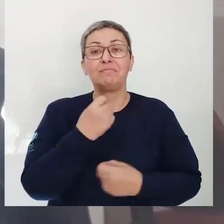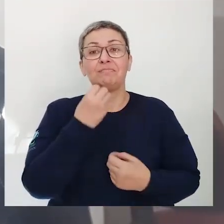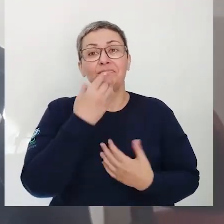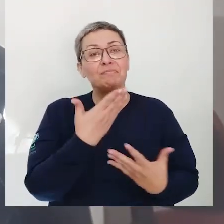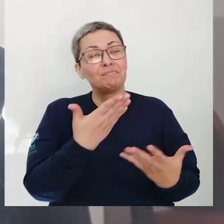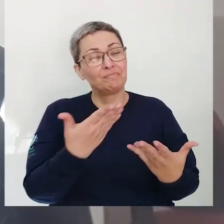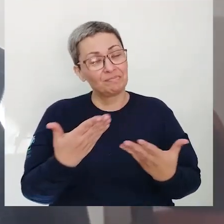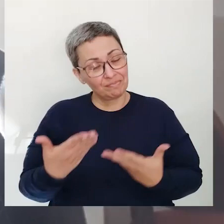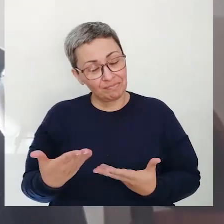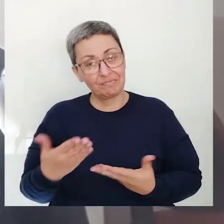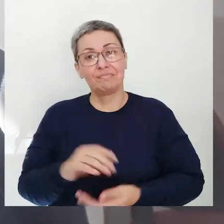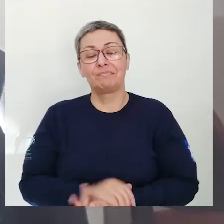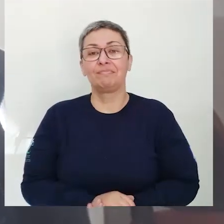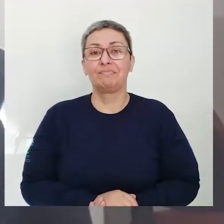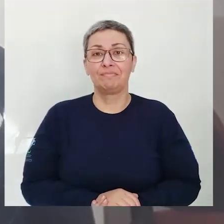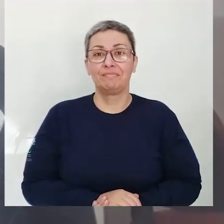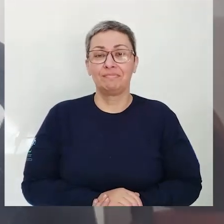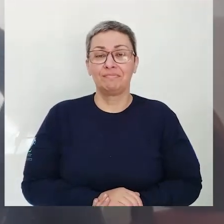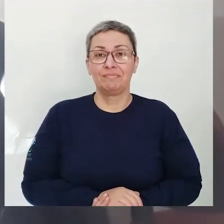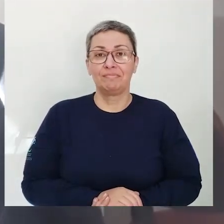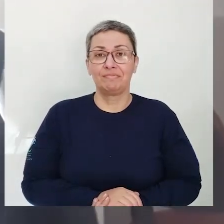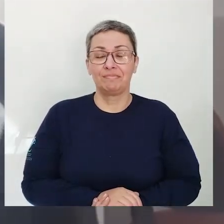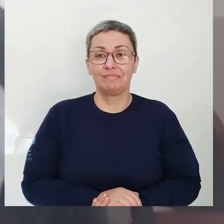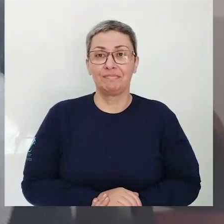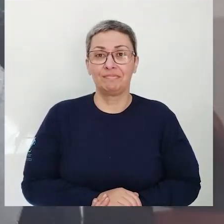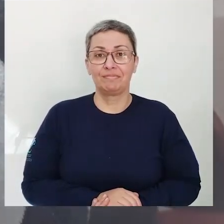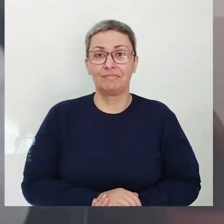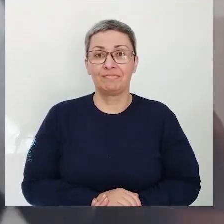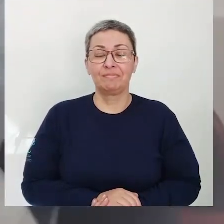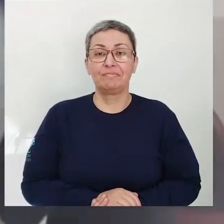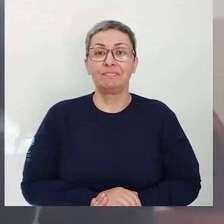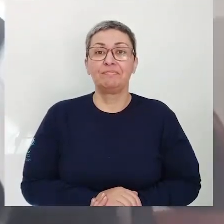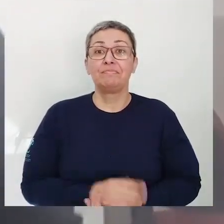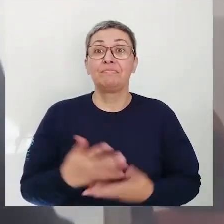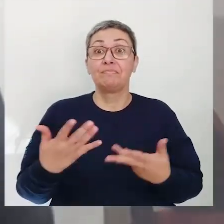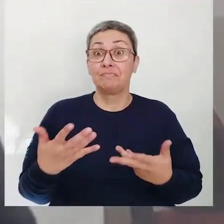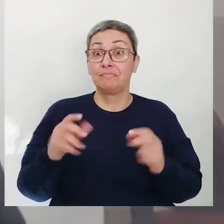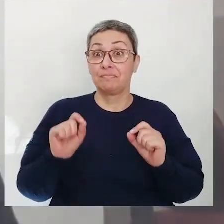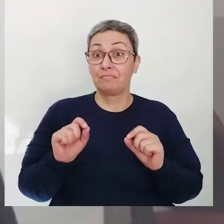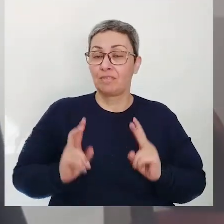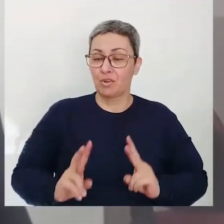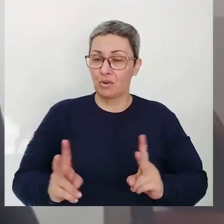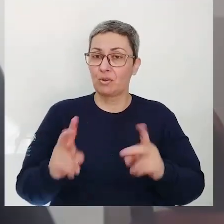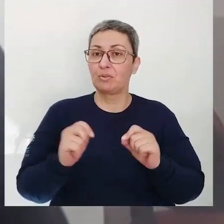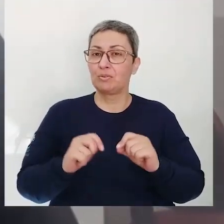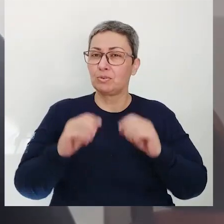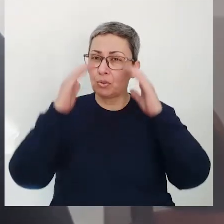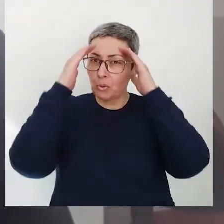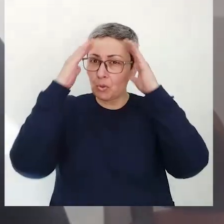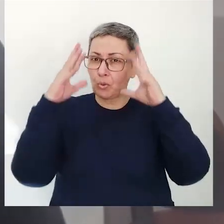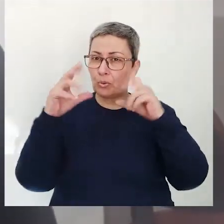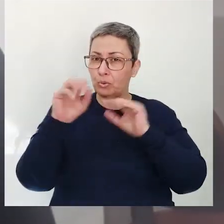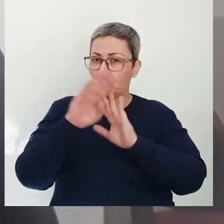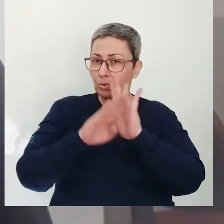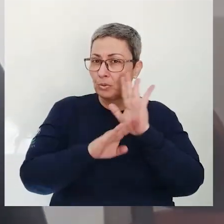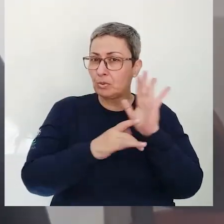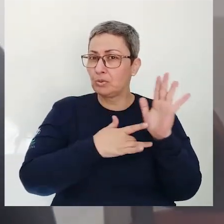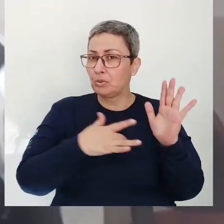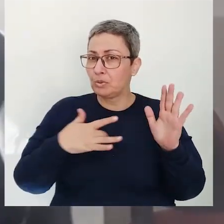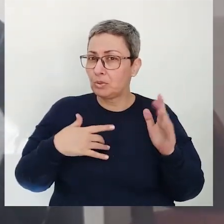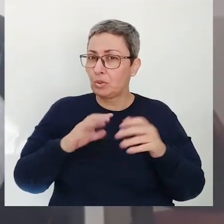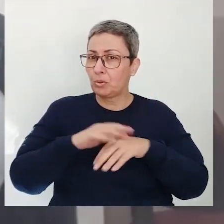Sejam todos e todas muito bem-vindos e muito bem-vindas. Bom, continuamos aí seguindo todos os